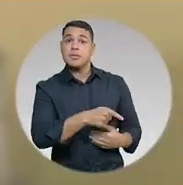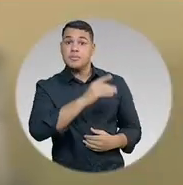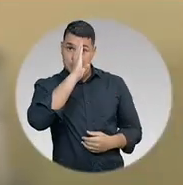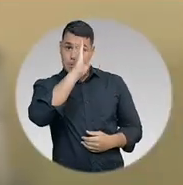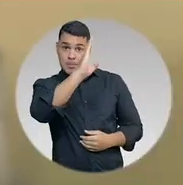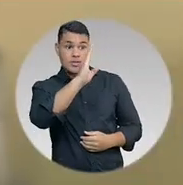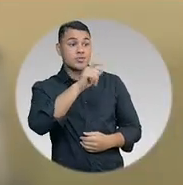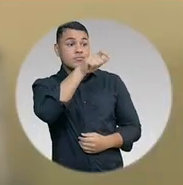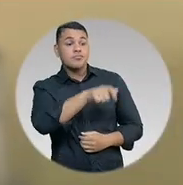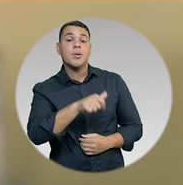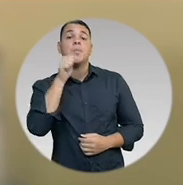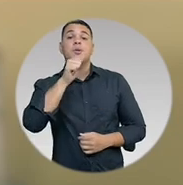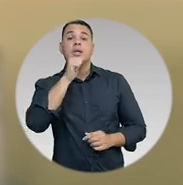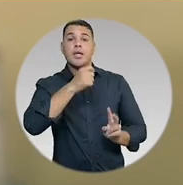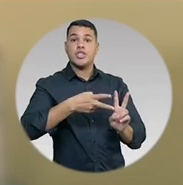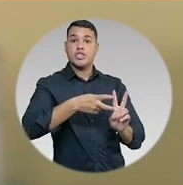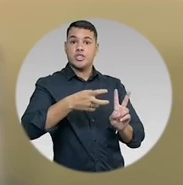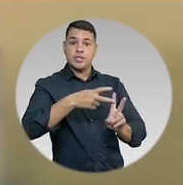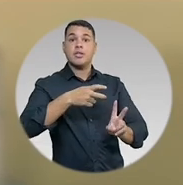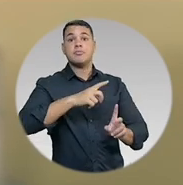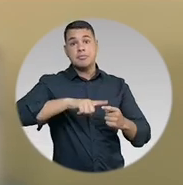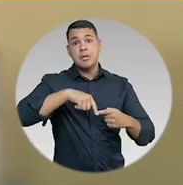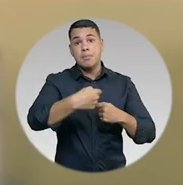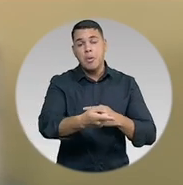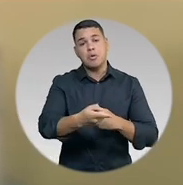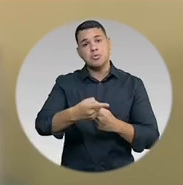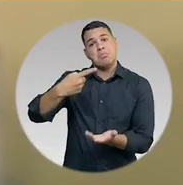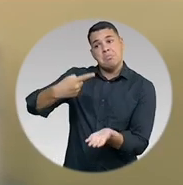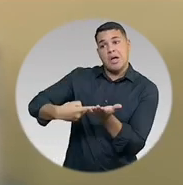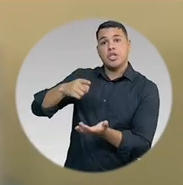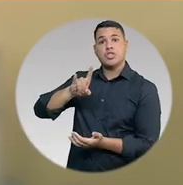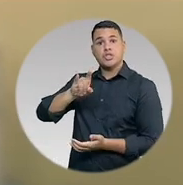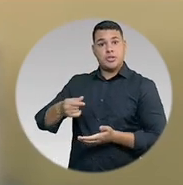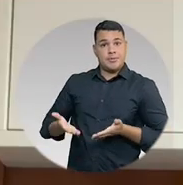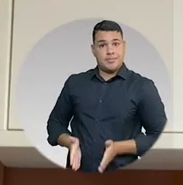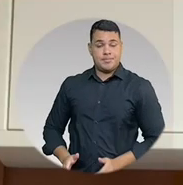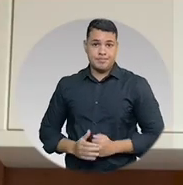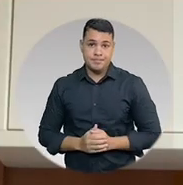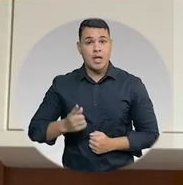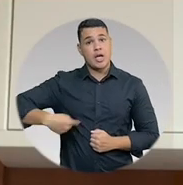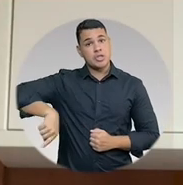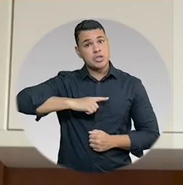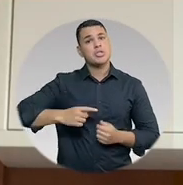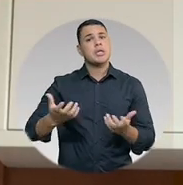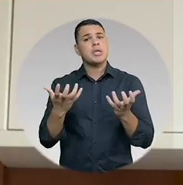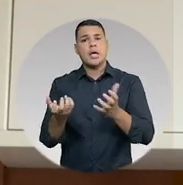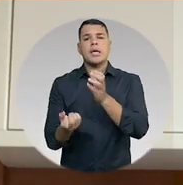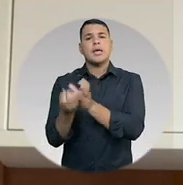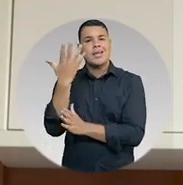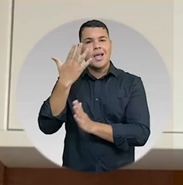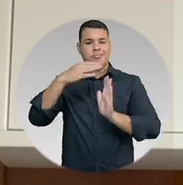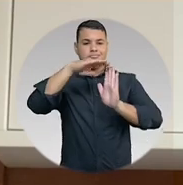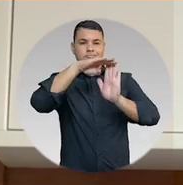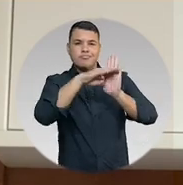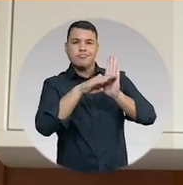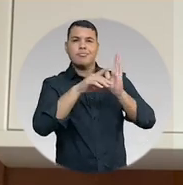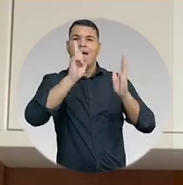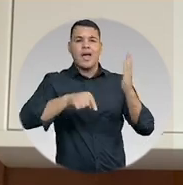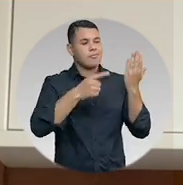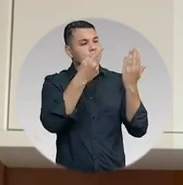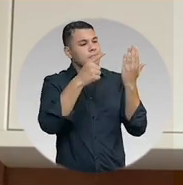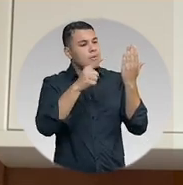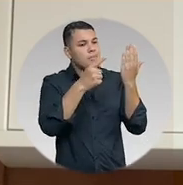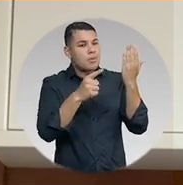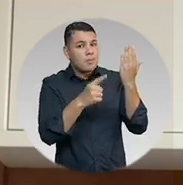mulher indígena para o seu parto. Nós também estamos realizando um diagnóstico que vai ser discutido com as comunidades e com